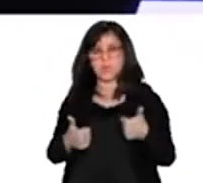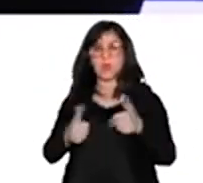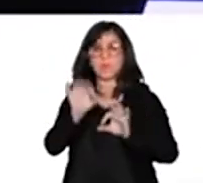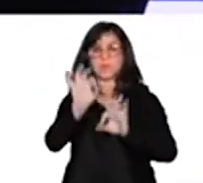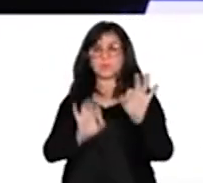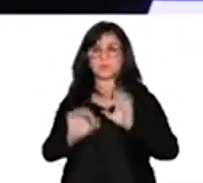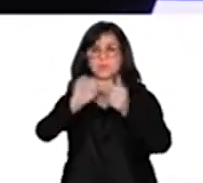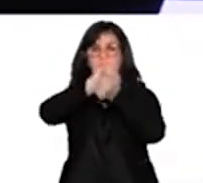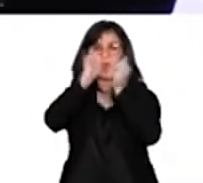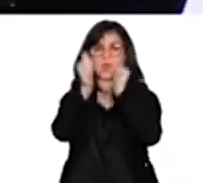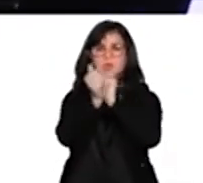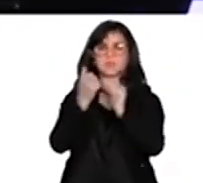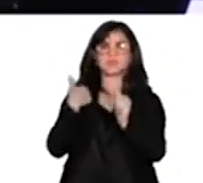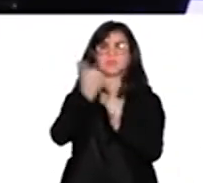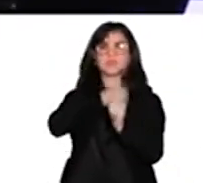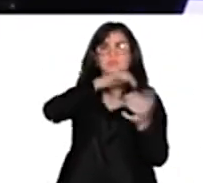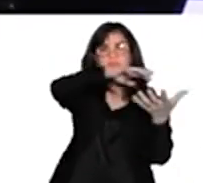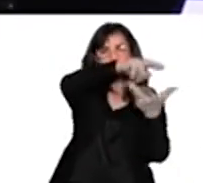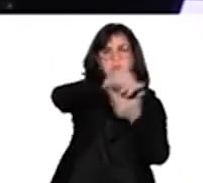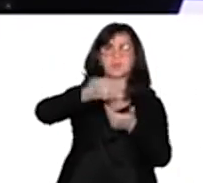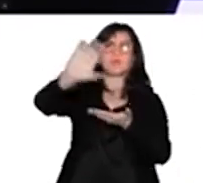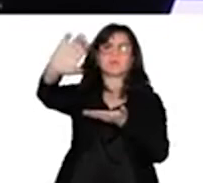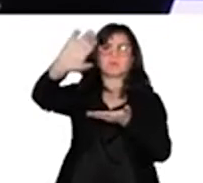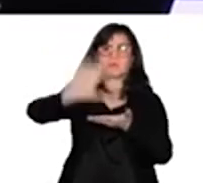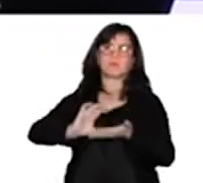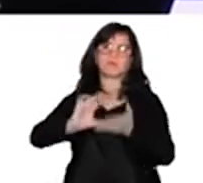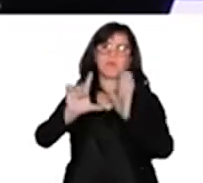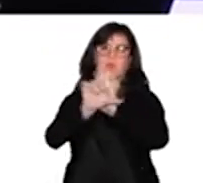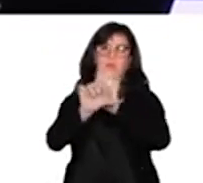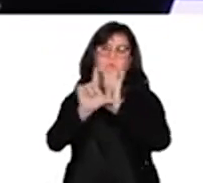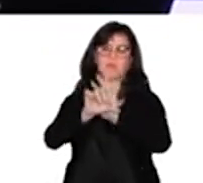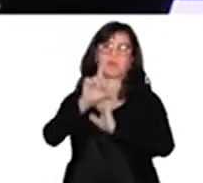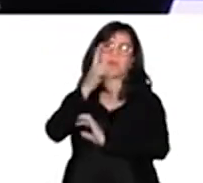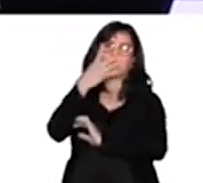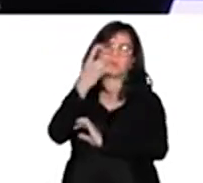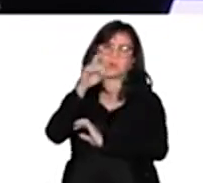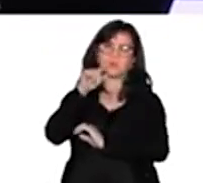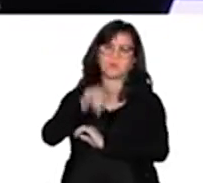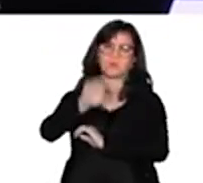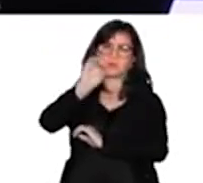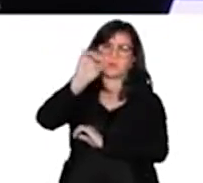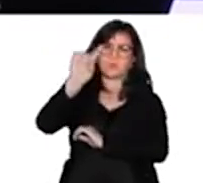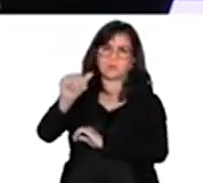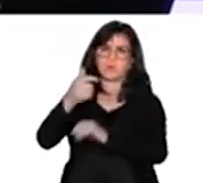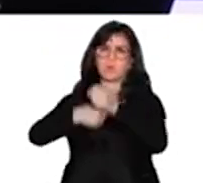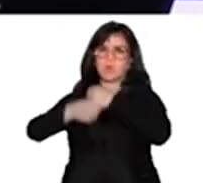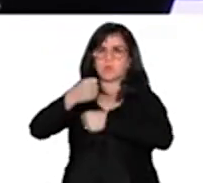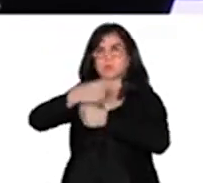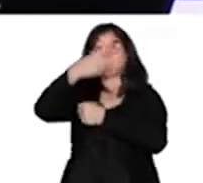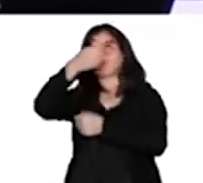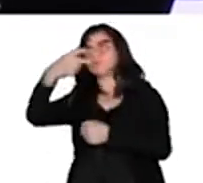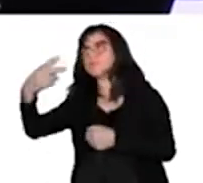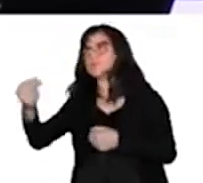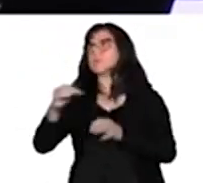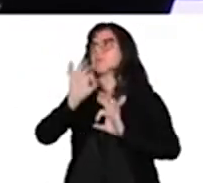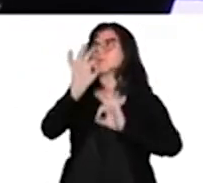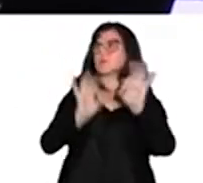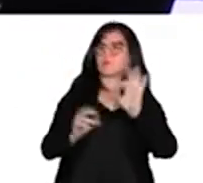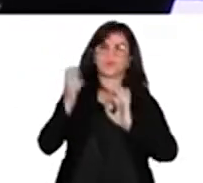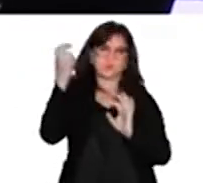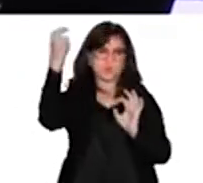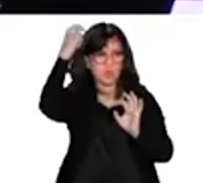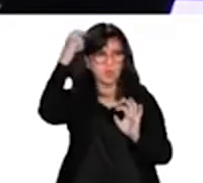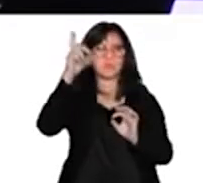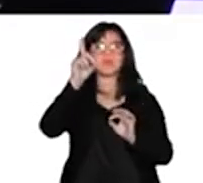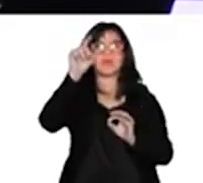projeto Artes da Nossa Terra é realizado com recursos da Lei 14.017 de 2020. O planejamento cultural é